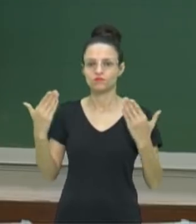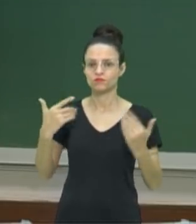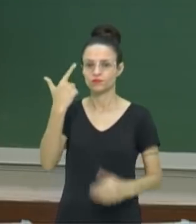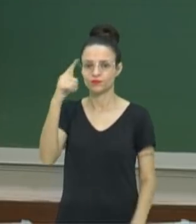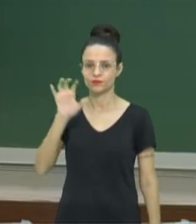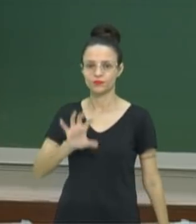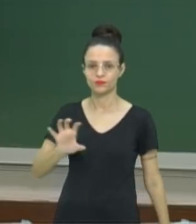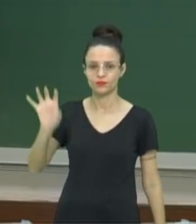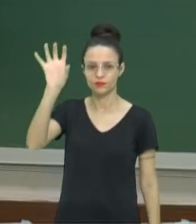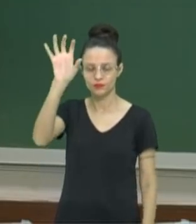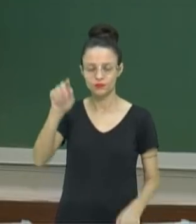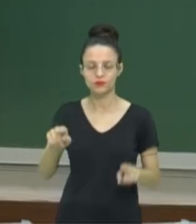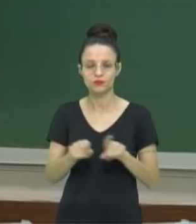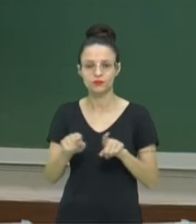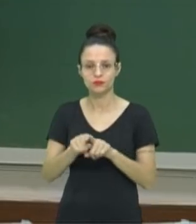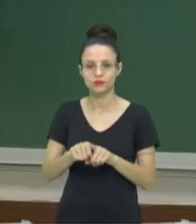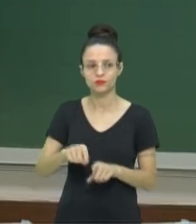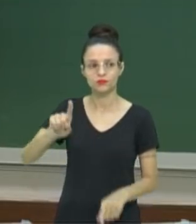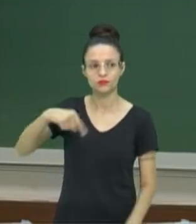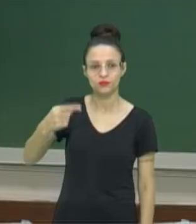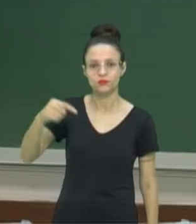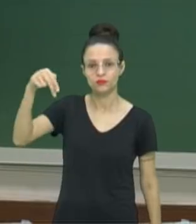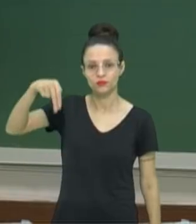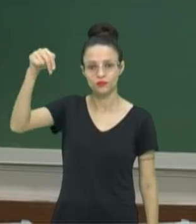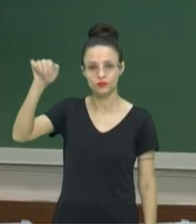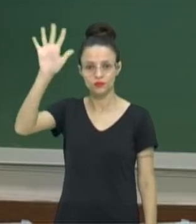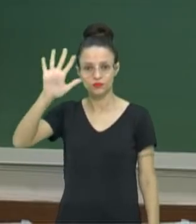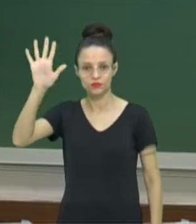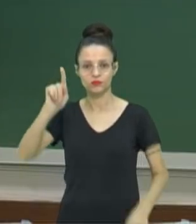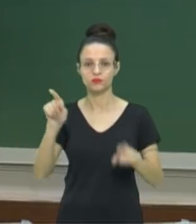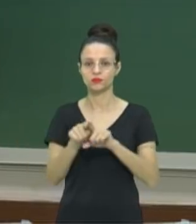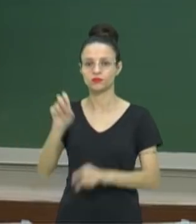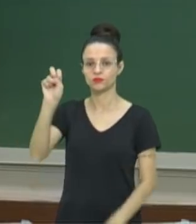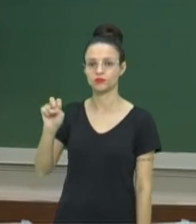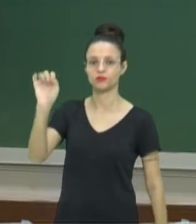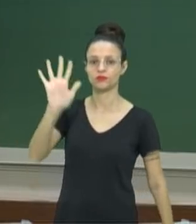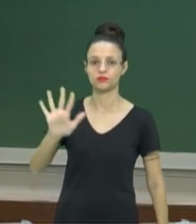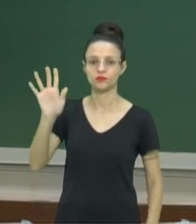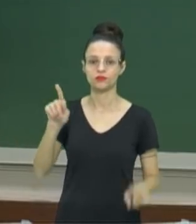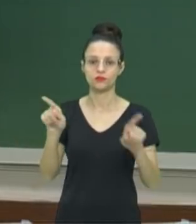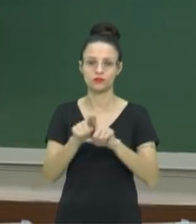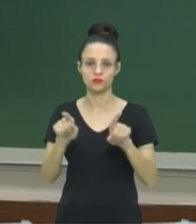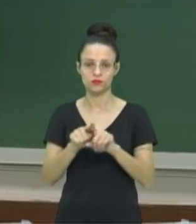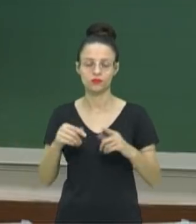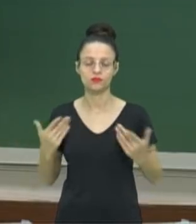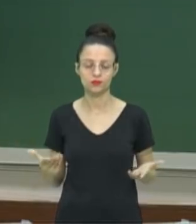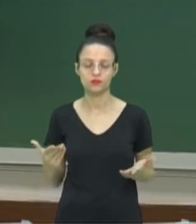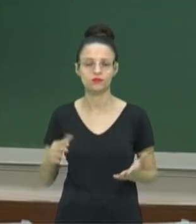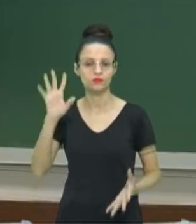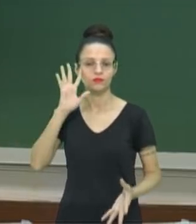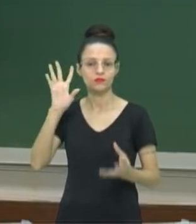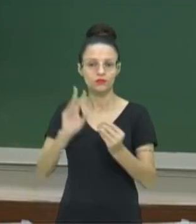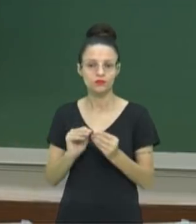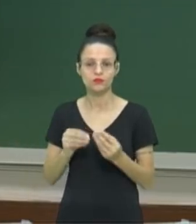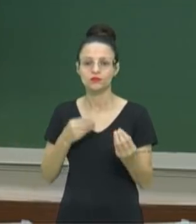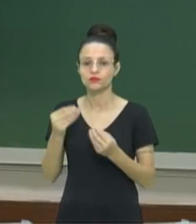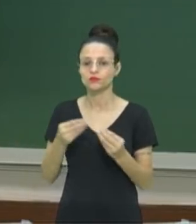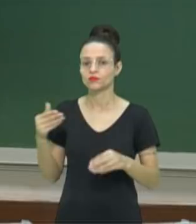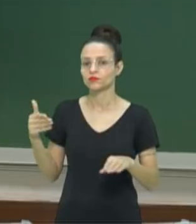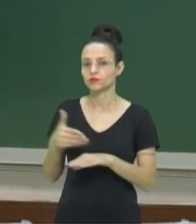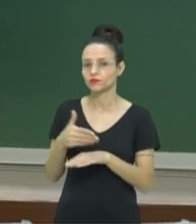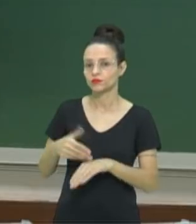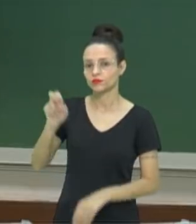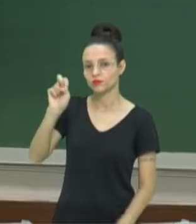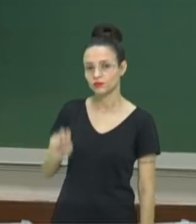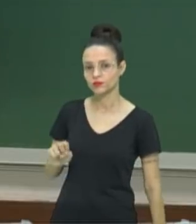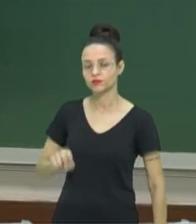outras regiões ali, seguida do Nordeste e do Sudeste também, certo? Então, só para a gente entender ali a participação da região